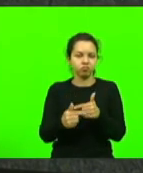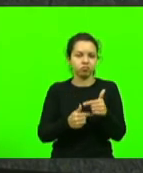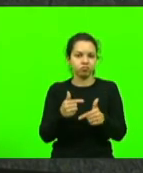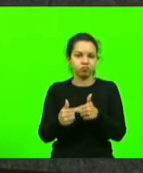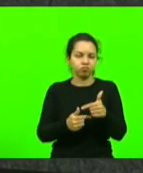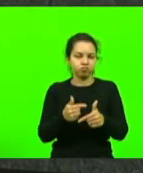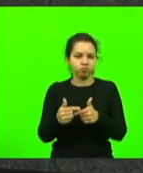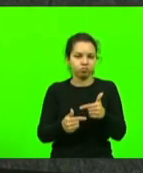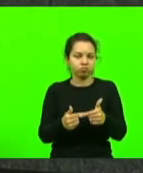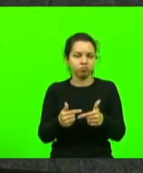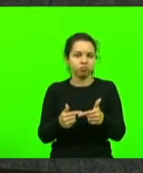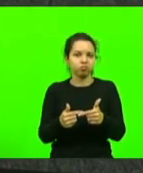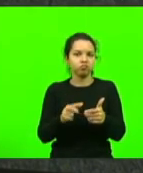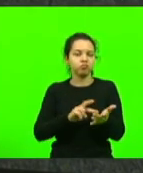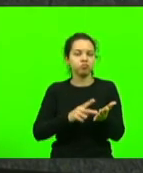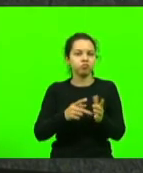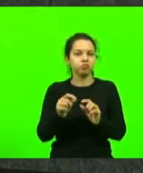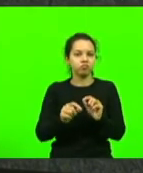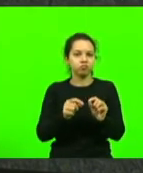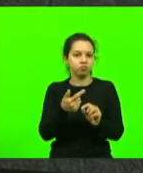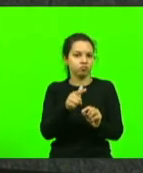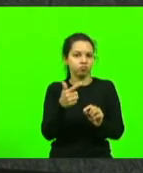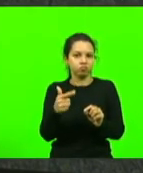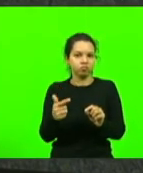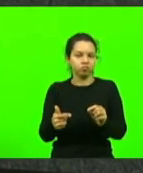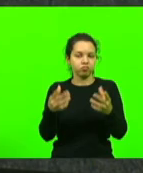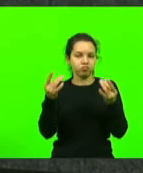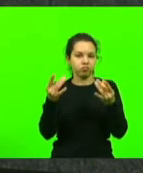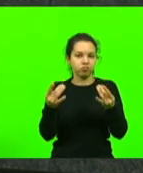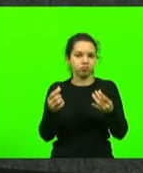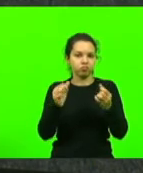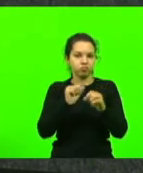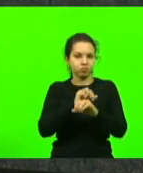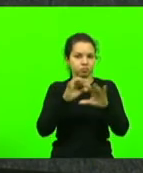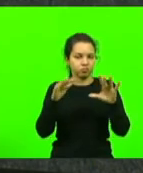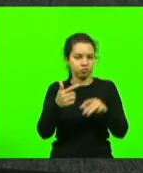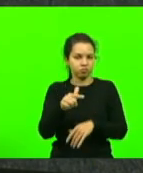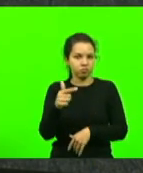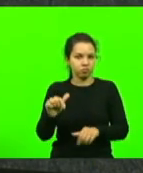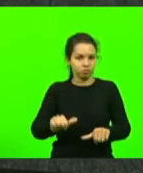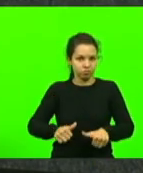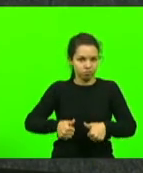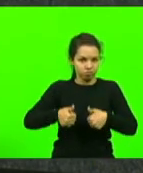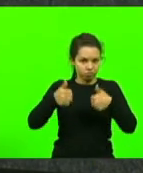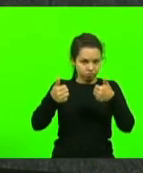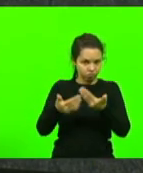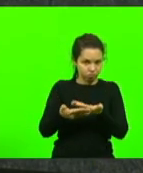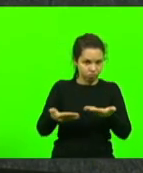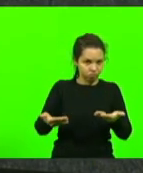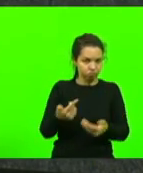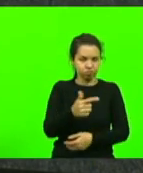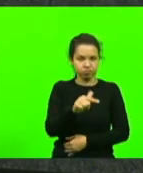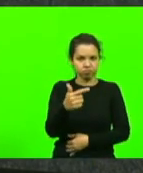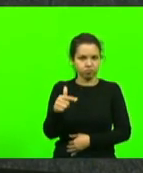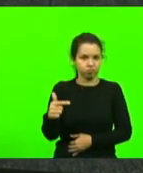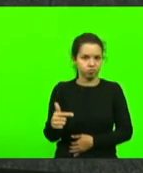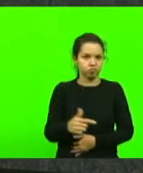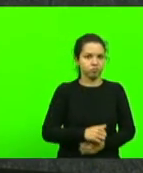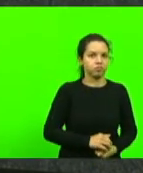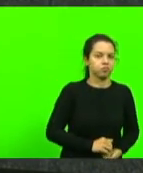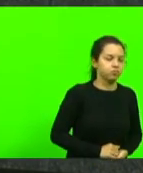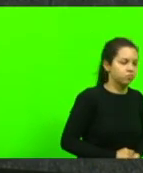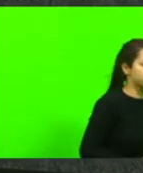ou seja não existe nenhuma perspectiva Clara de Melhora para esse serviço existe sim